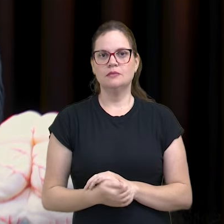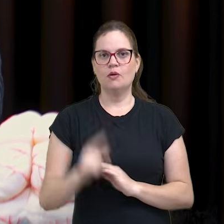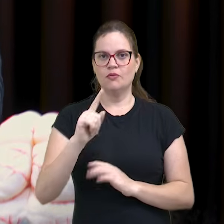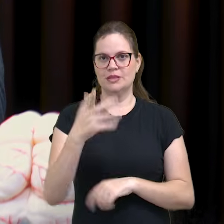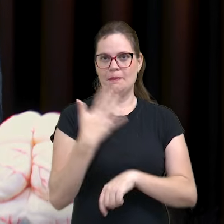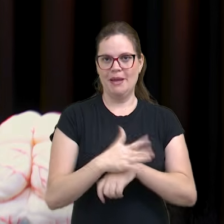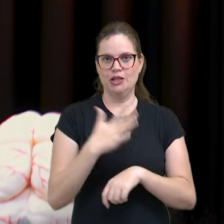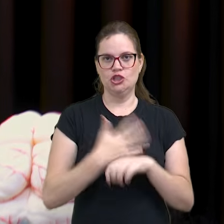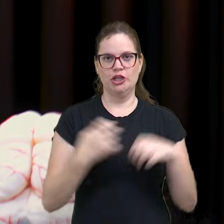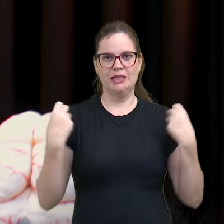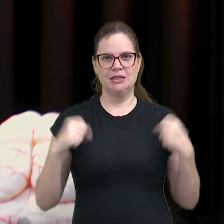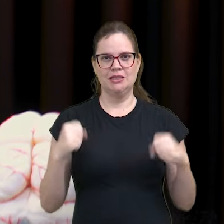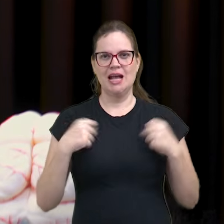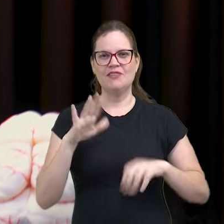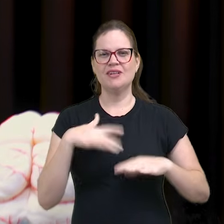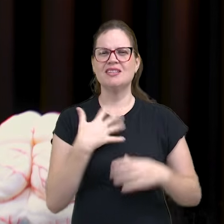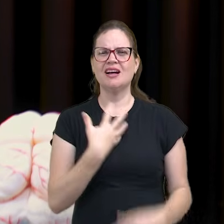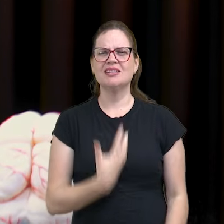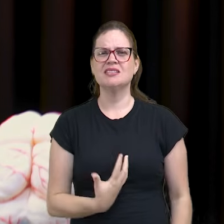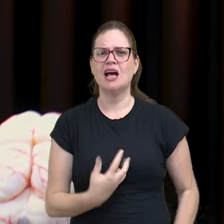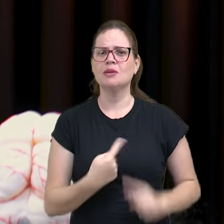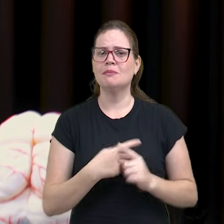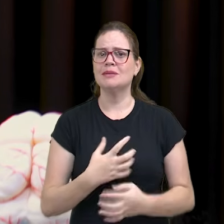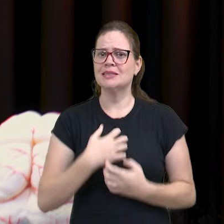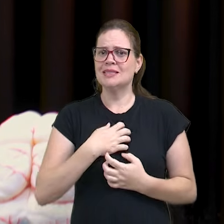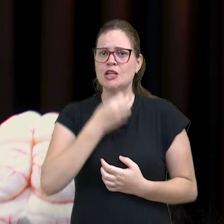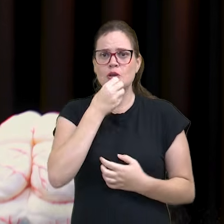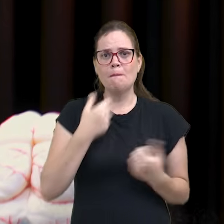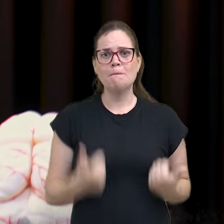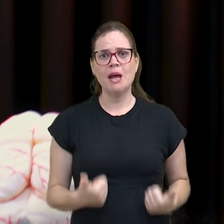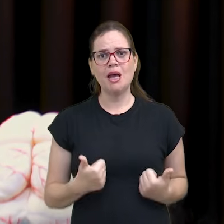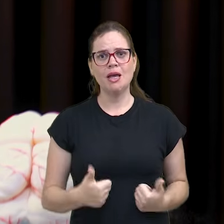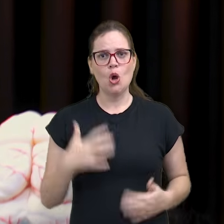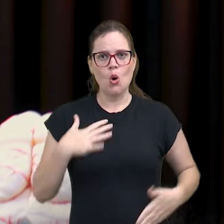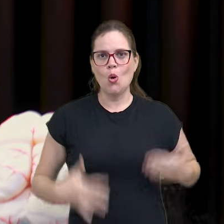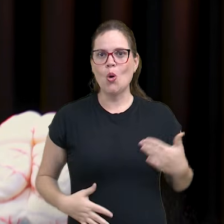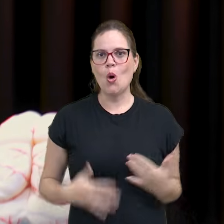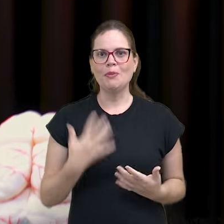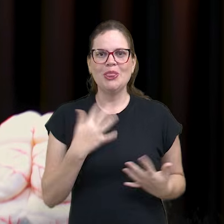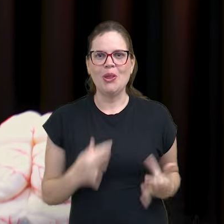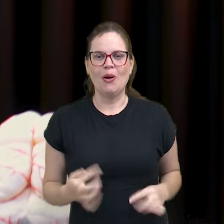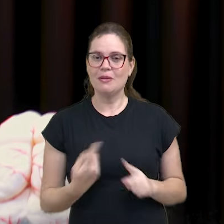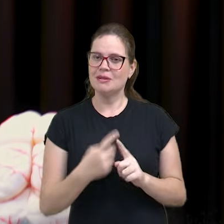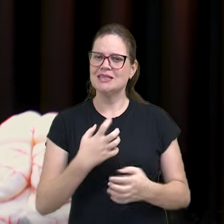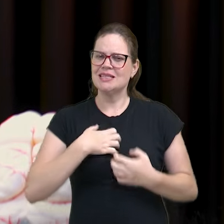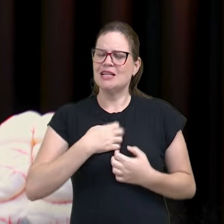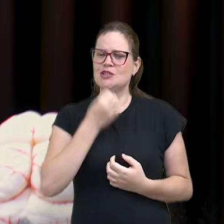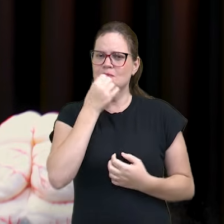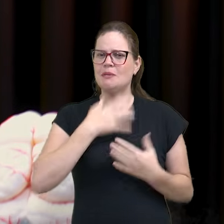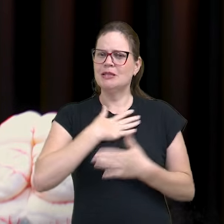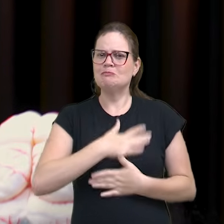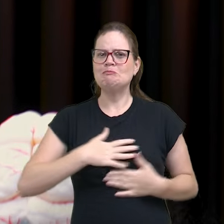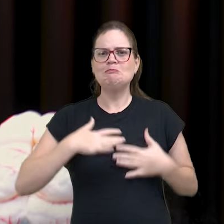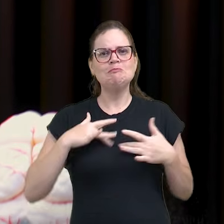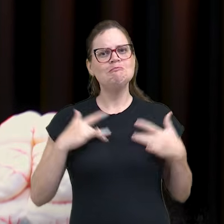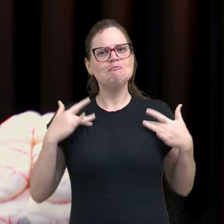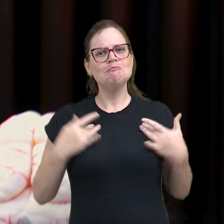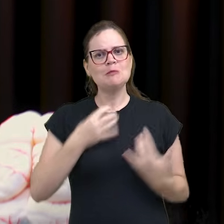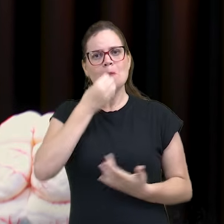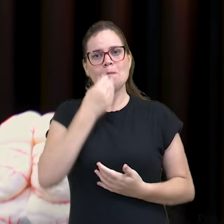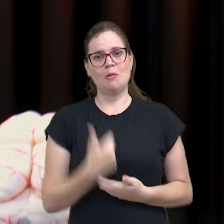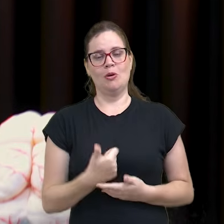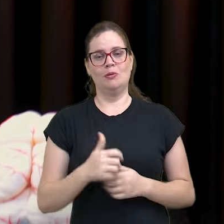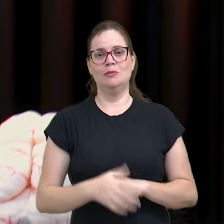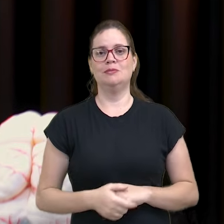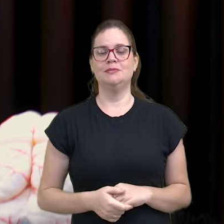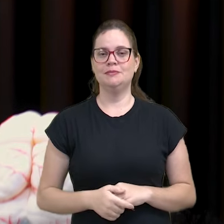o resultado, a resposta, você pratica um exercício físico, você está cansado, mas você se sente bem. É como uma